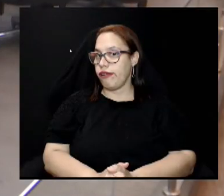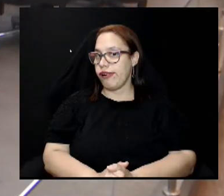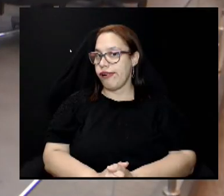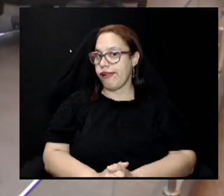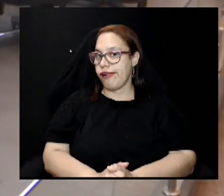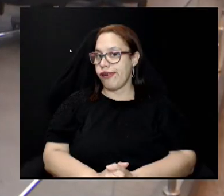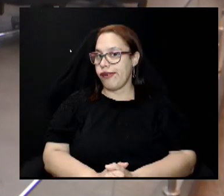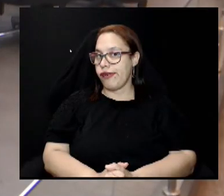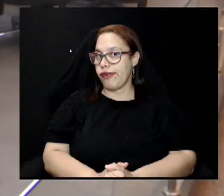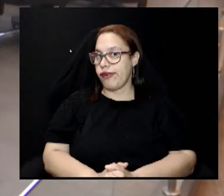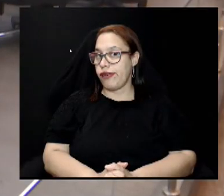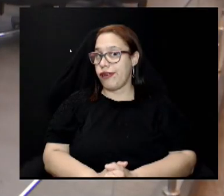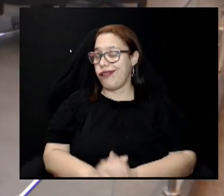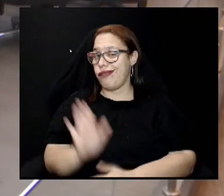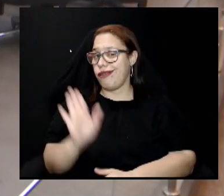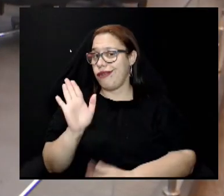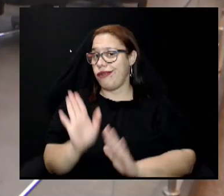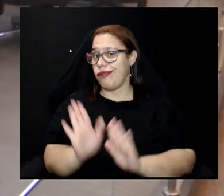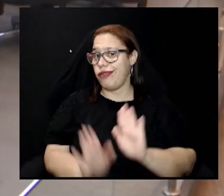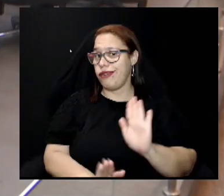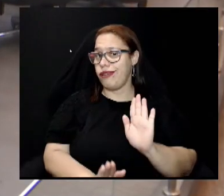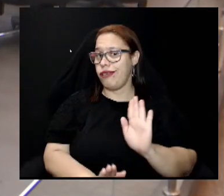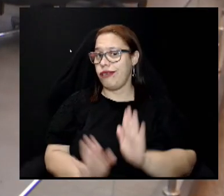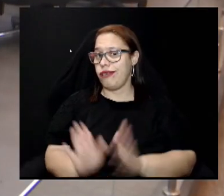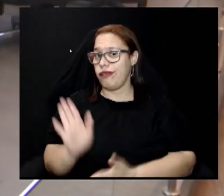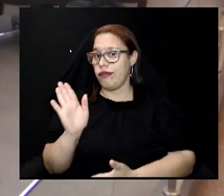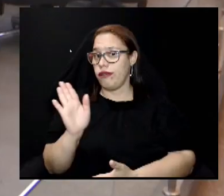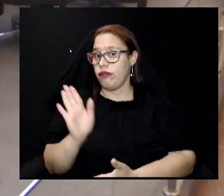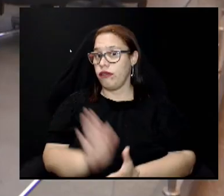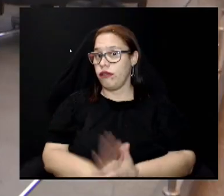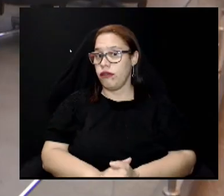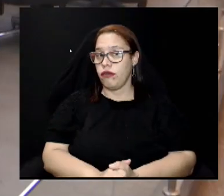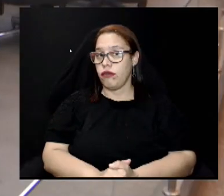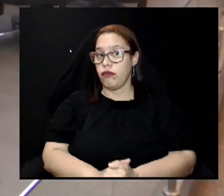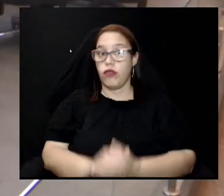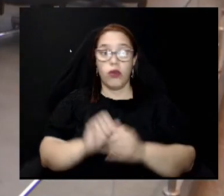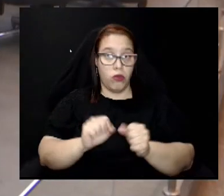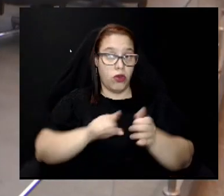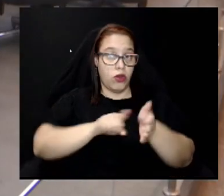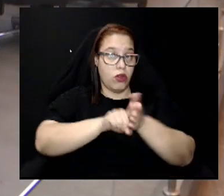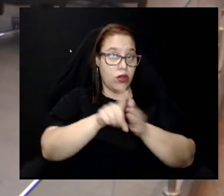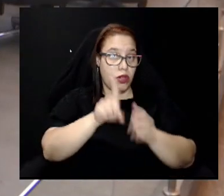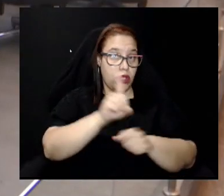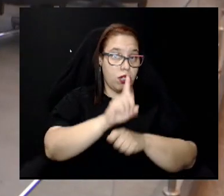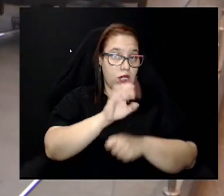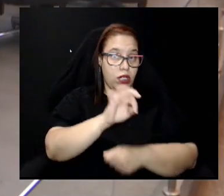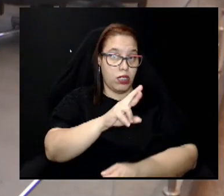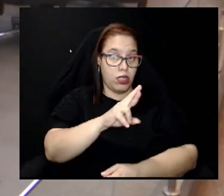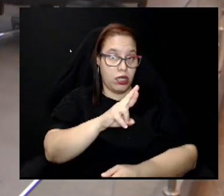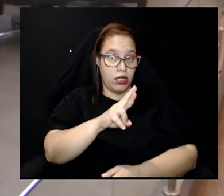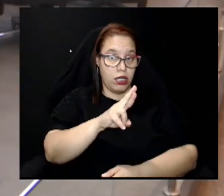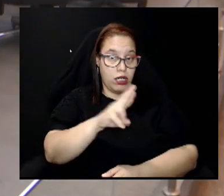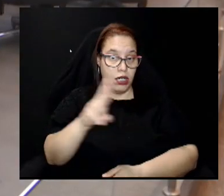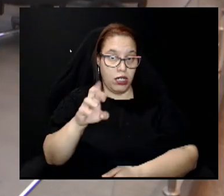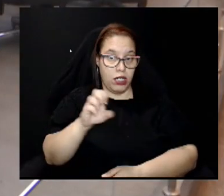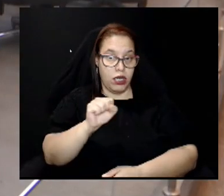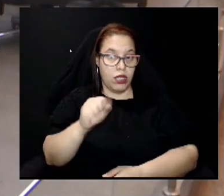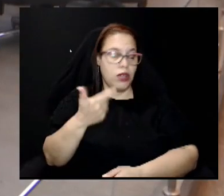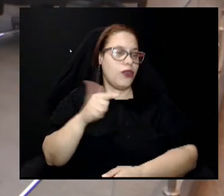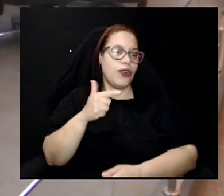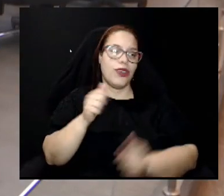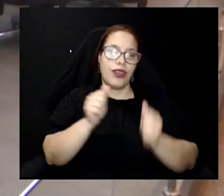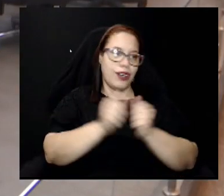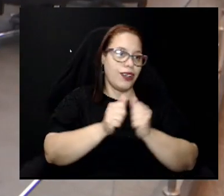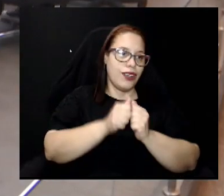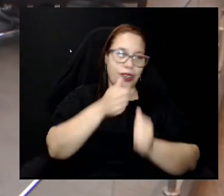Mais alguma pergunta? Eu posso fazer uma pergunta para o Dr. Torres? Deve. Não que a gente não esteja junto toda semana, né,